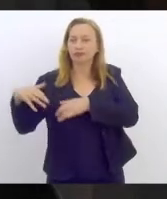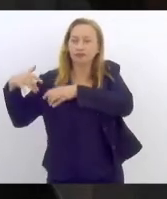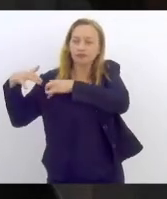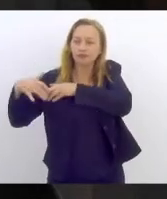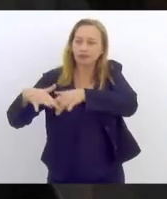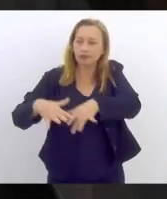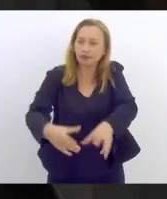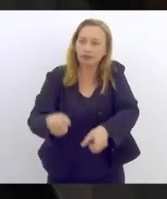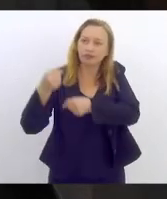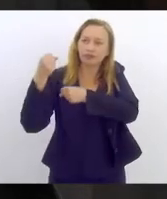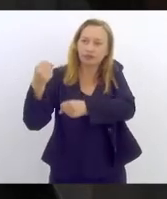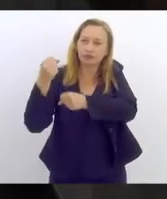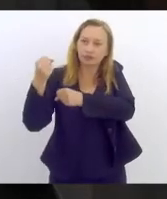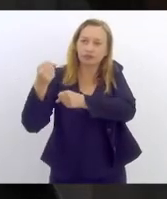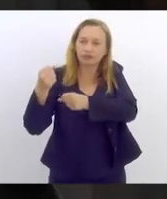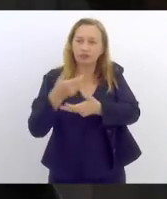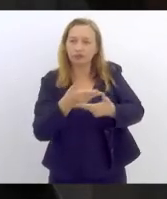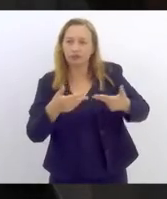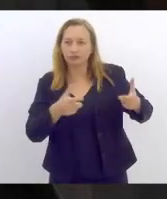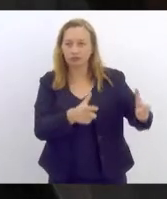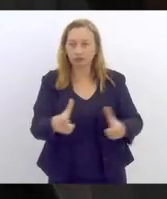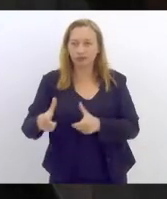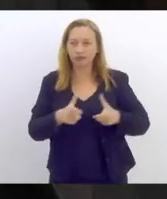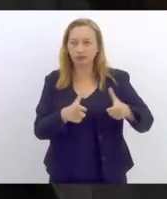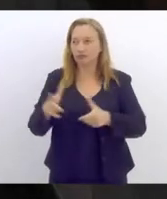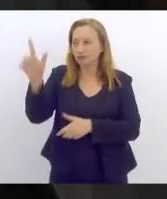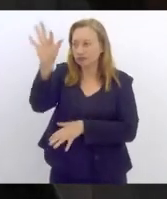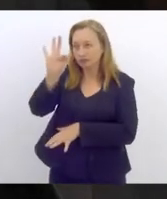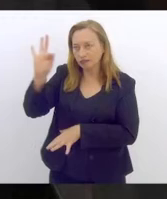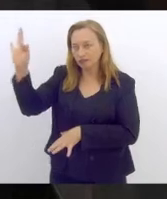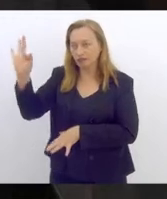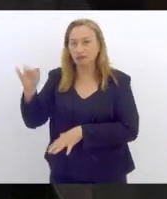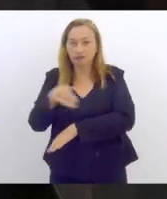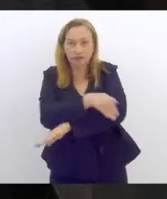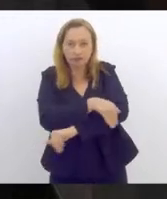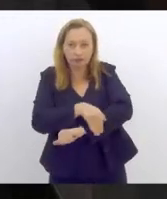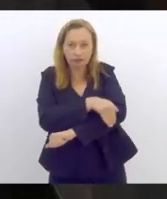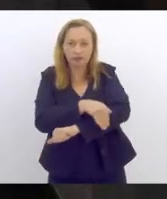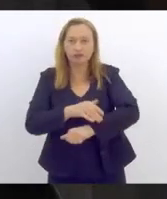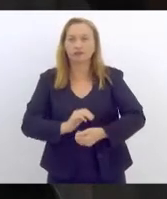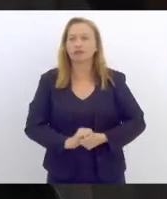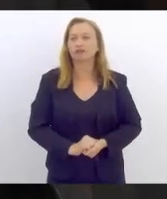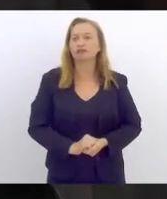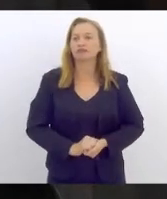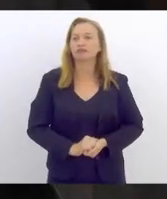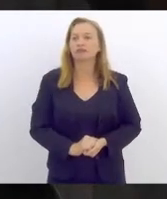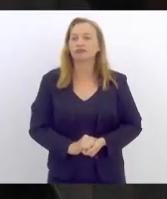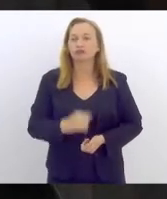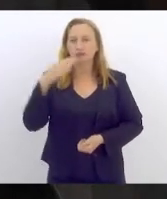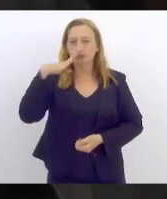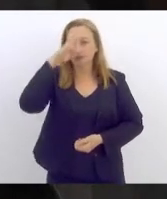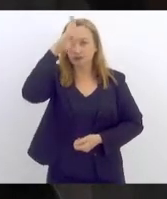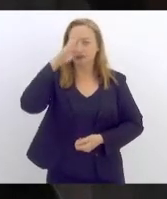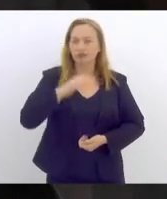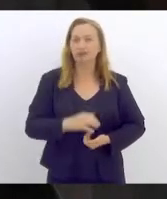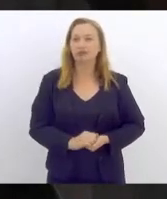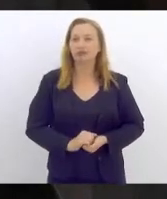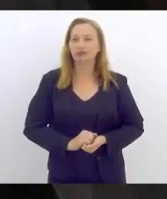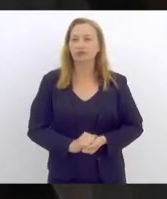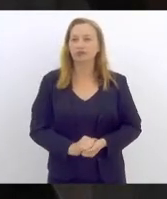unidades federativas aí nas ruas dos bolsonaristas